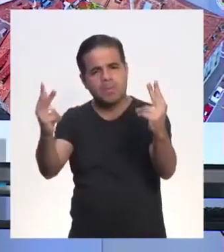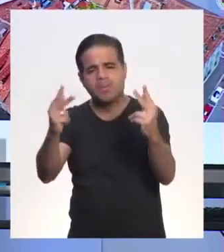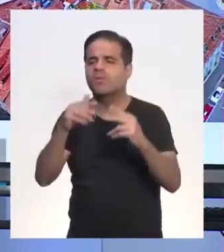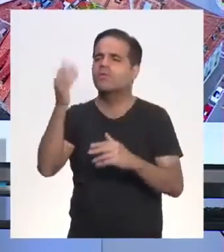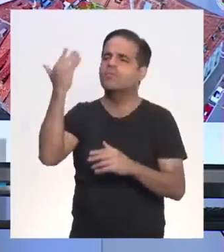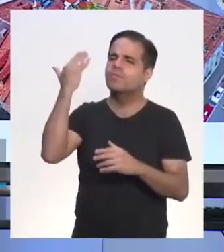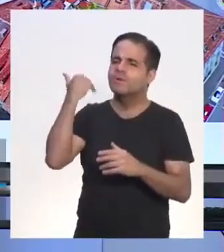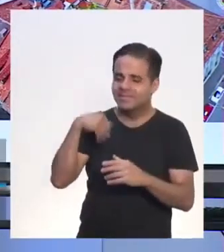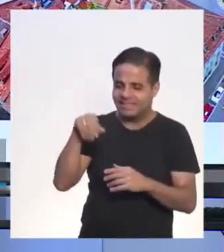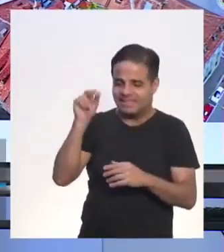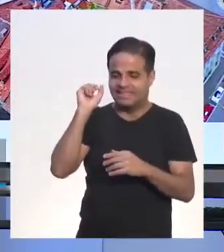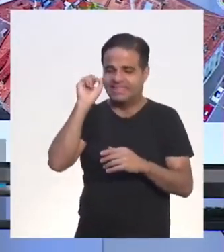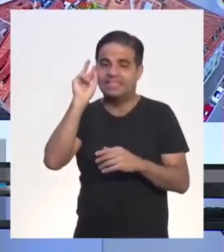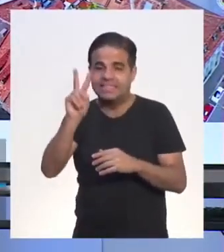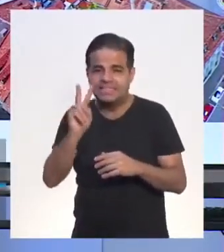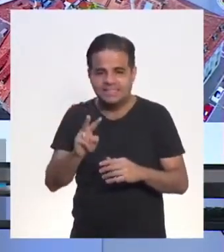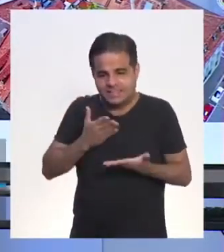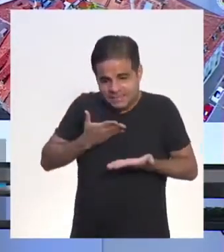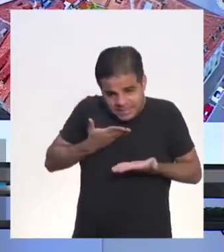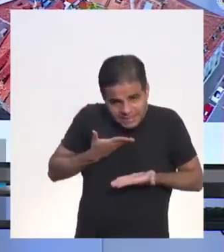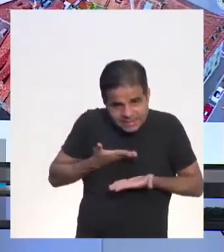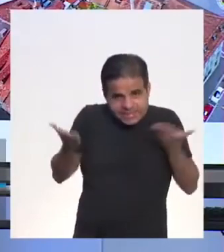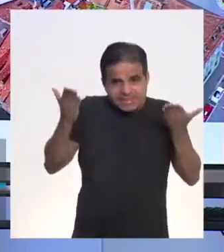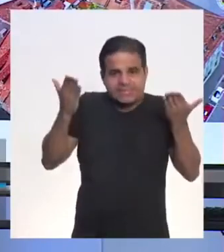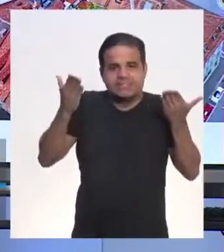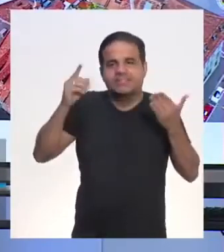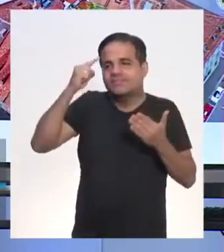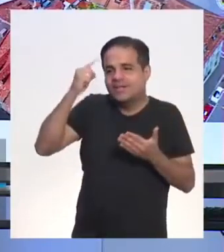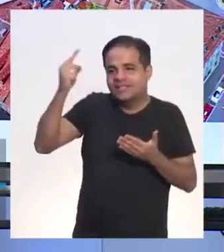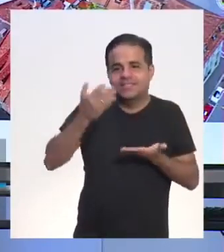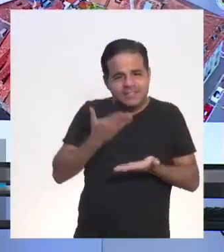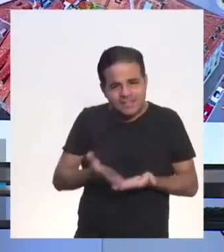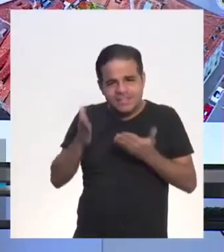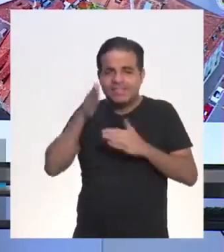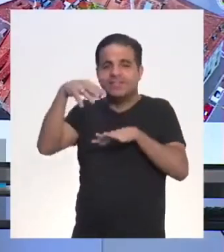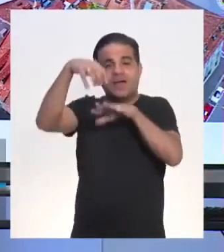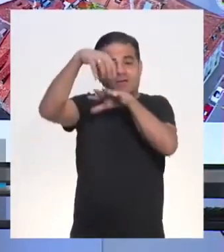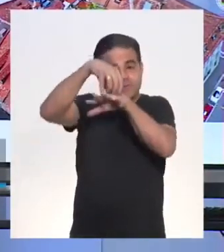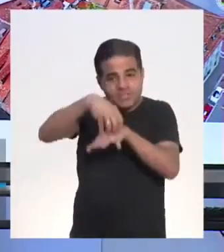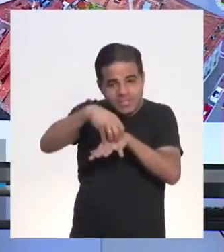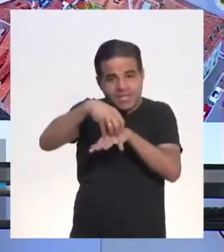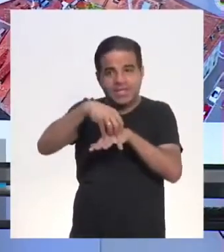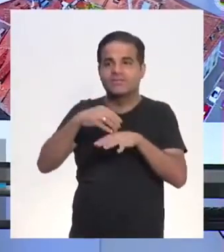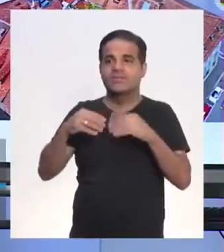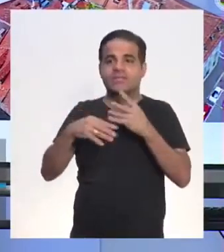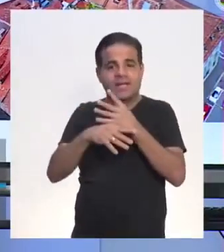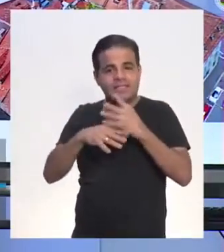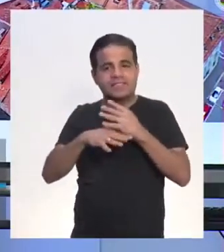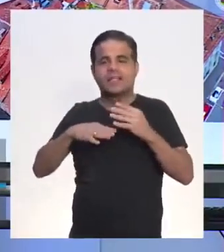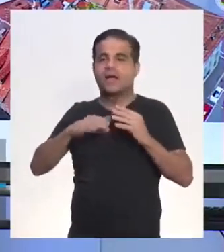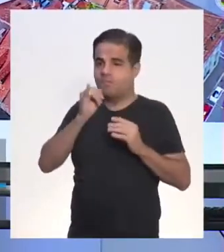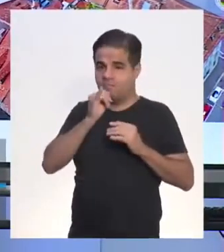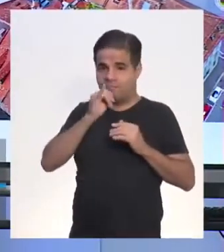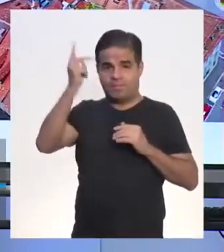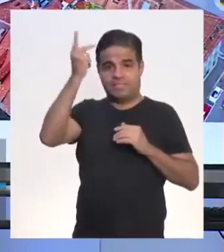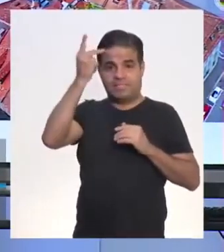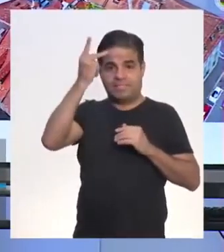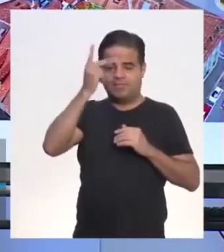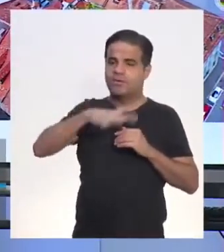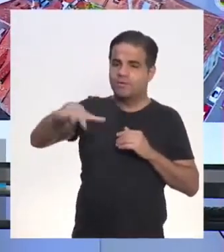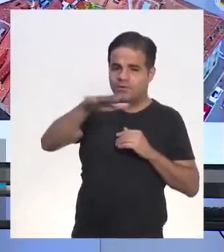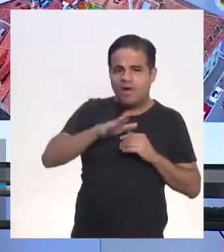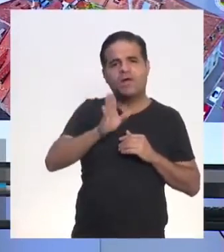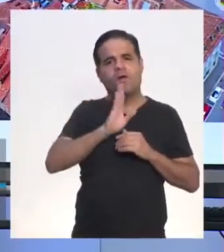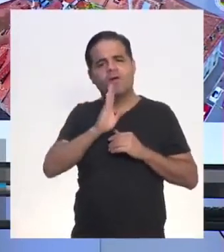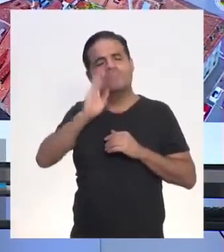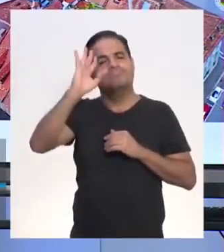vez, imagina que você está ali perdido, não é perdido entre aspas, você vai lá no centro da cidade, aqui de São Paulo especificamente, que a gente conhece,